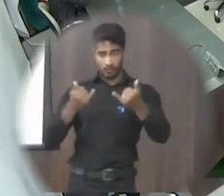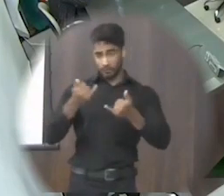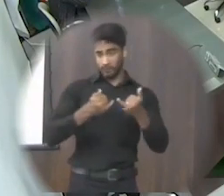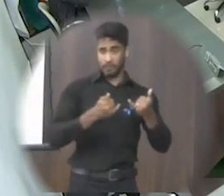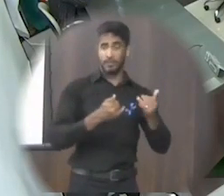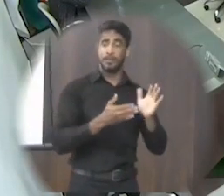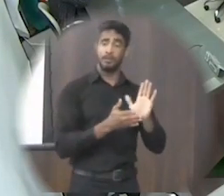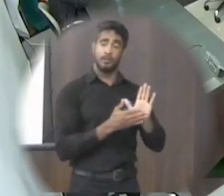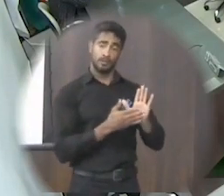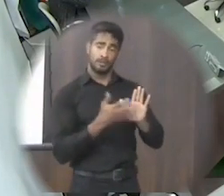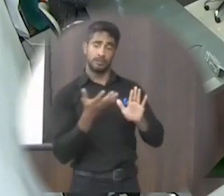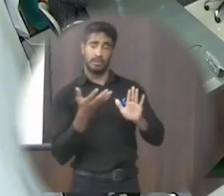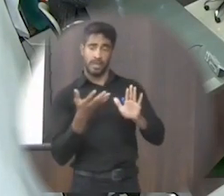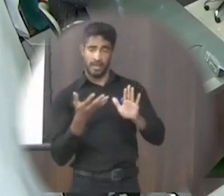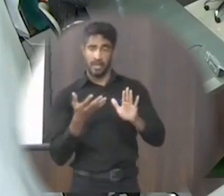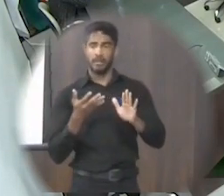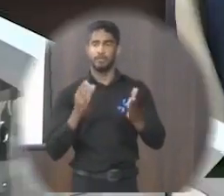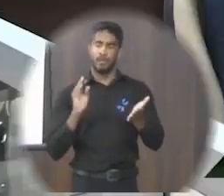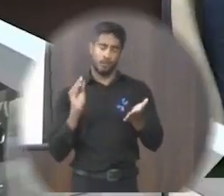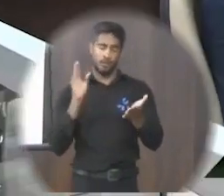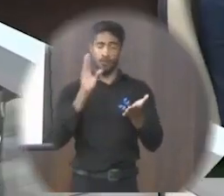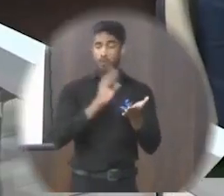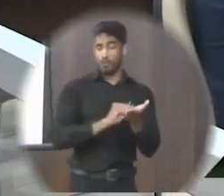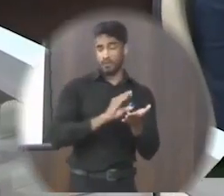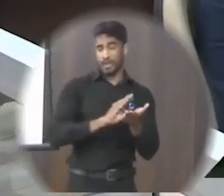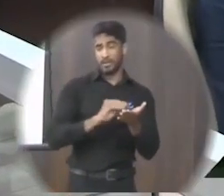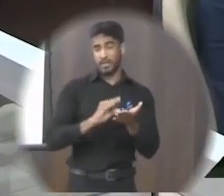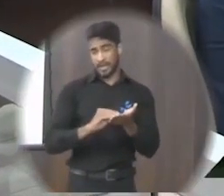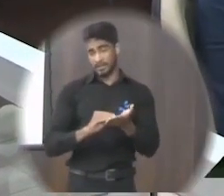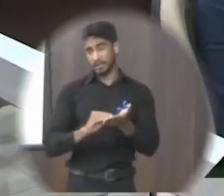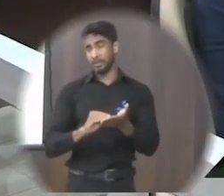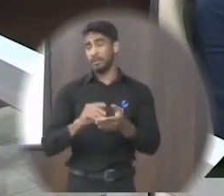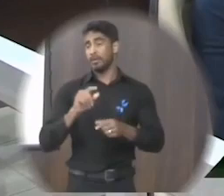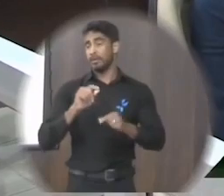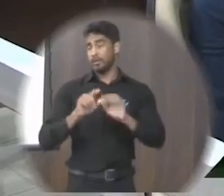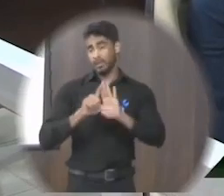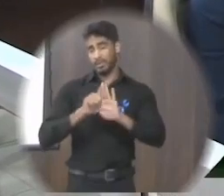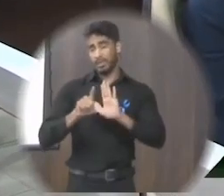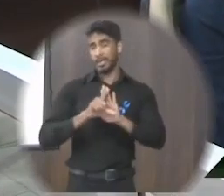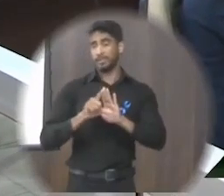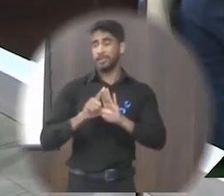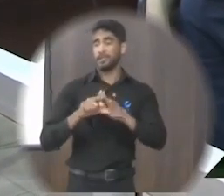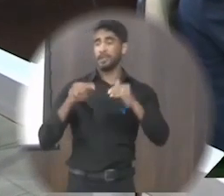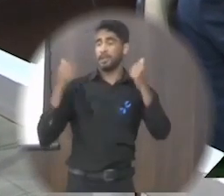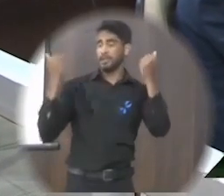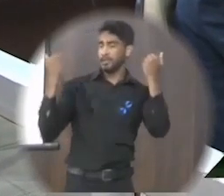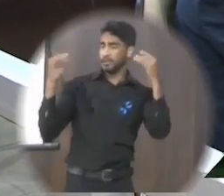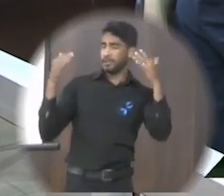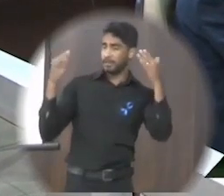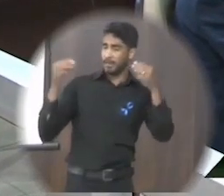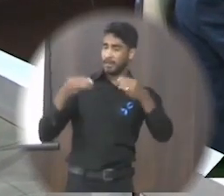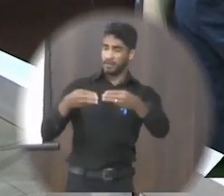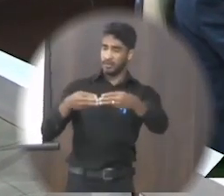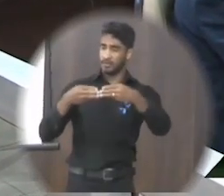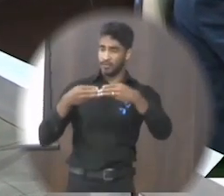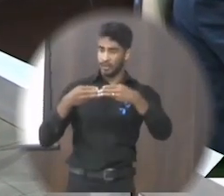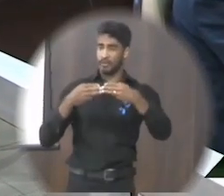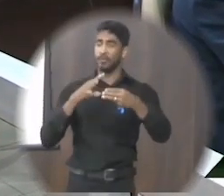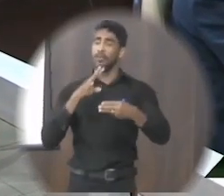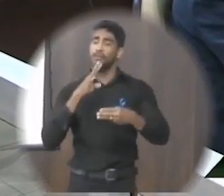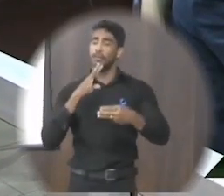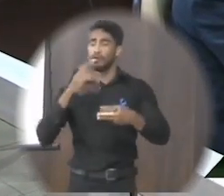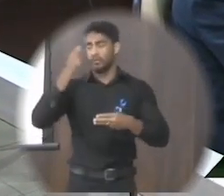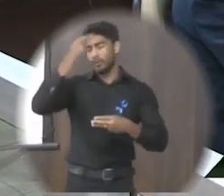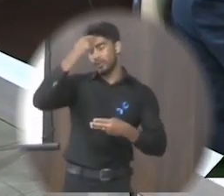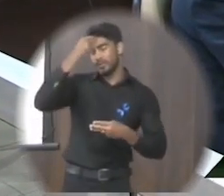praxe, requeremos que fique constado na ata dessa sessão legislativa essa moção de aplauso, dando ciência aos